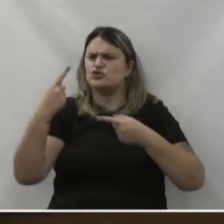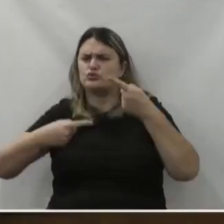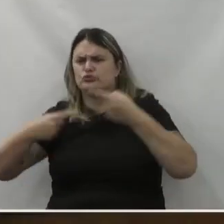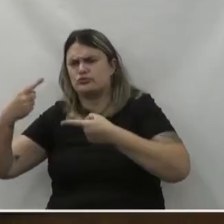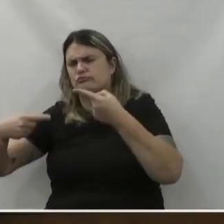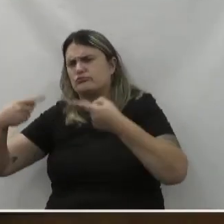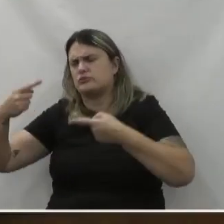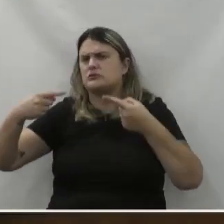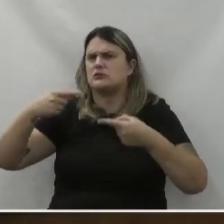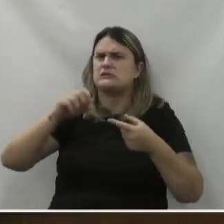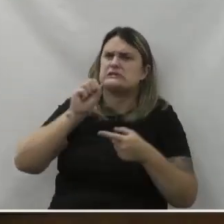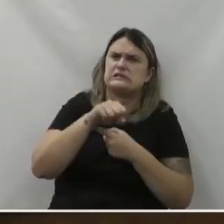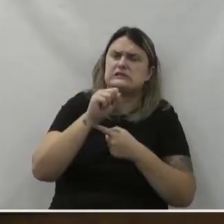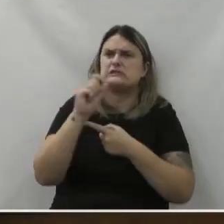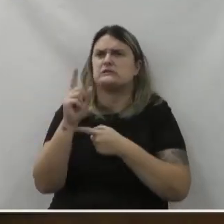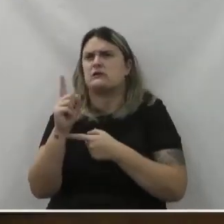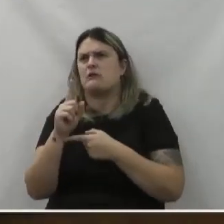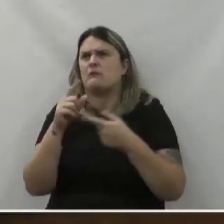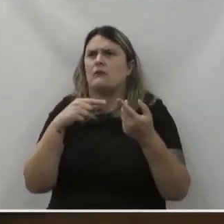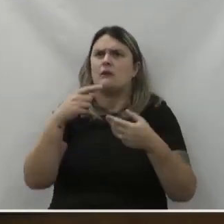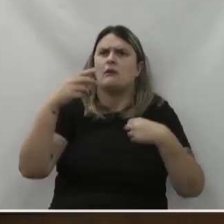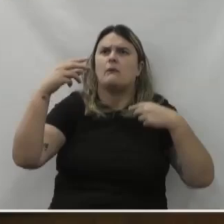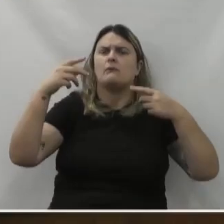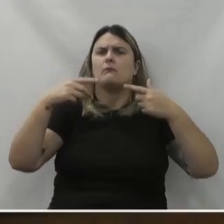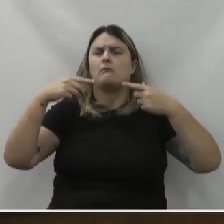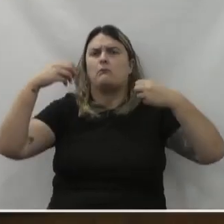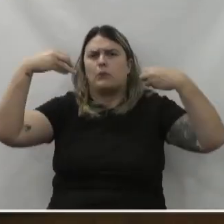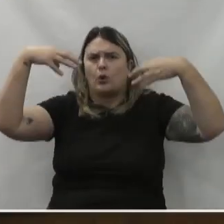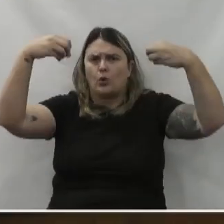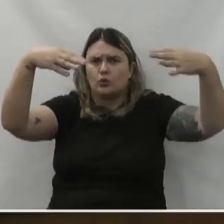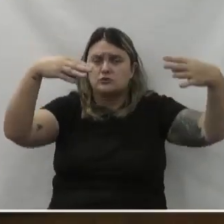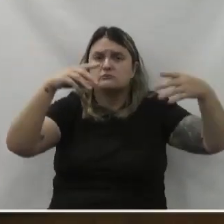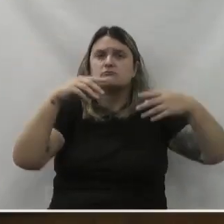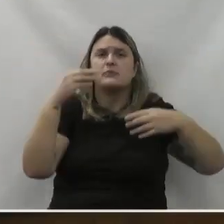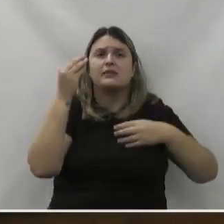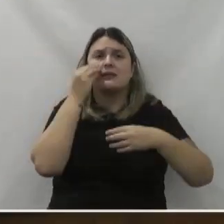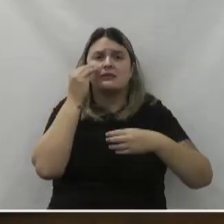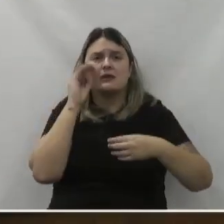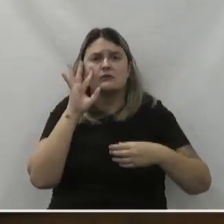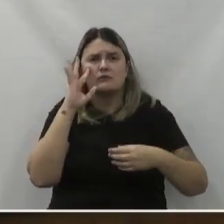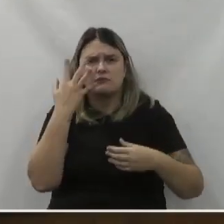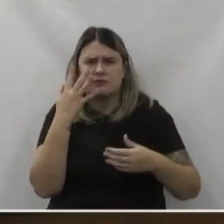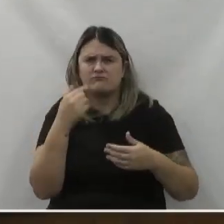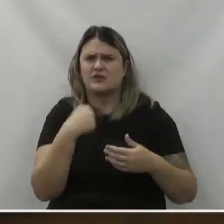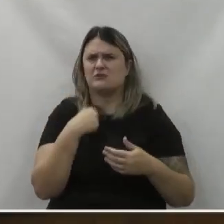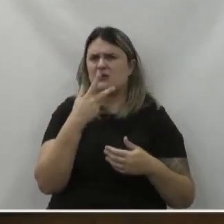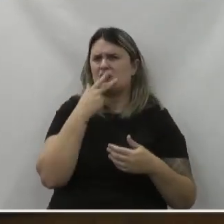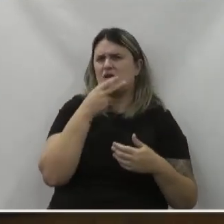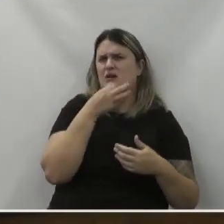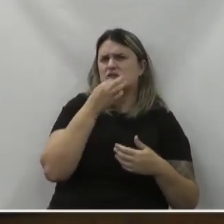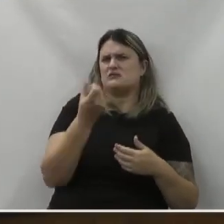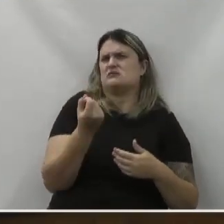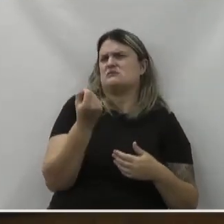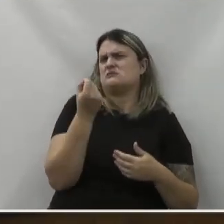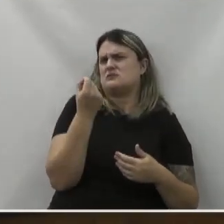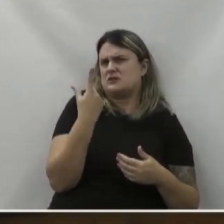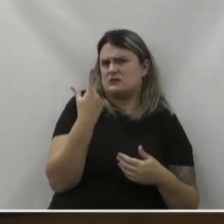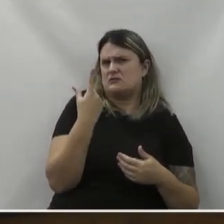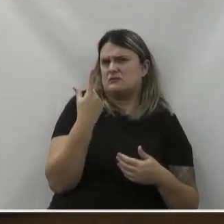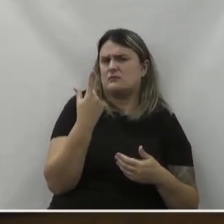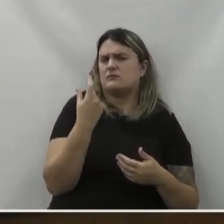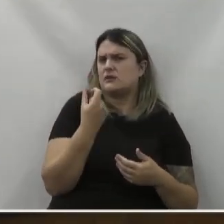discurso sobre a iluminação pública e tentar resolver o que me chama muita atenção e causa estranheza demais,